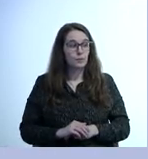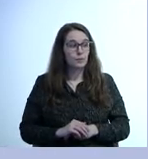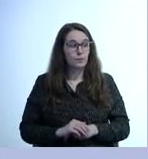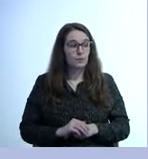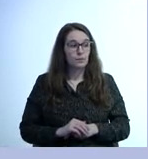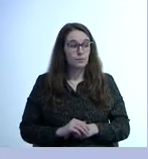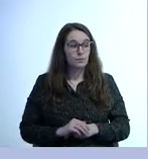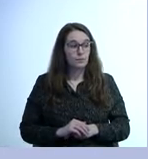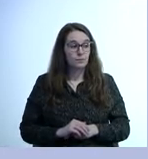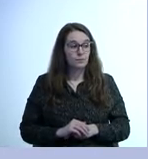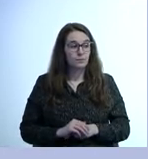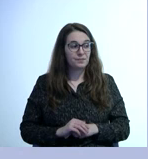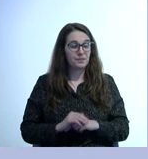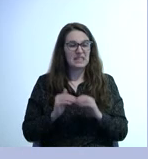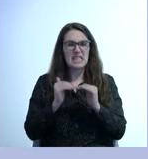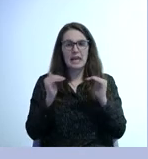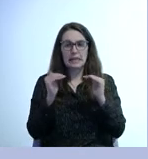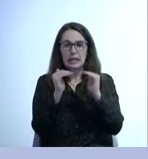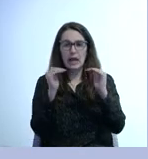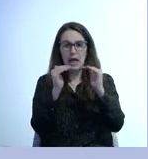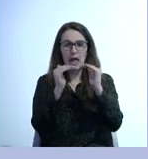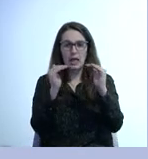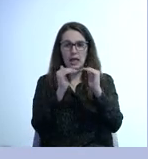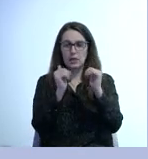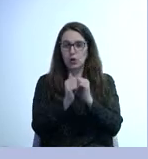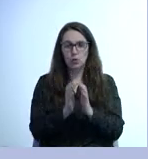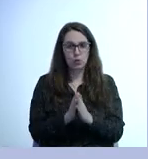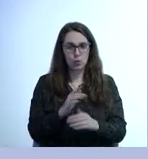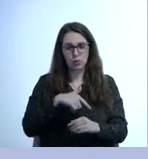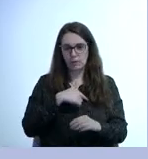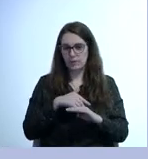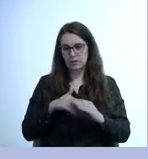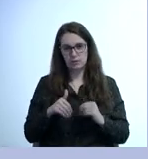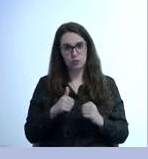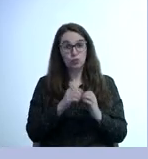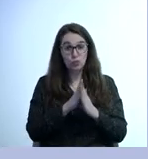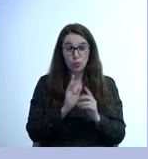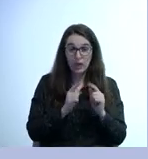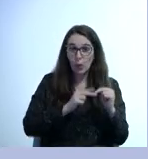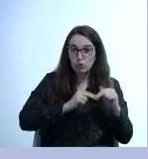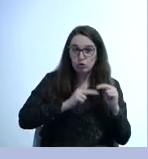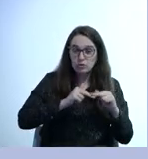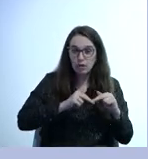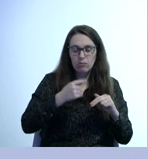a hierarquização de tudo o que se faz em termos de construção.